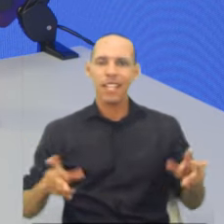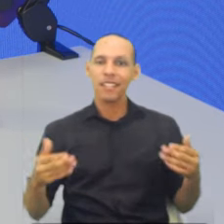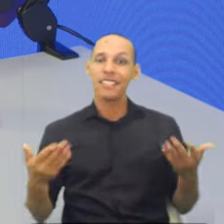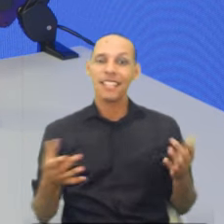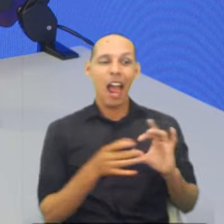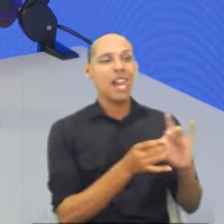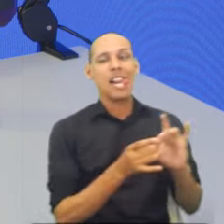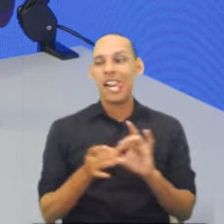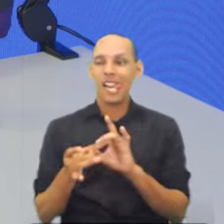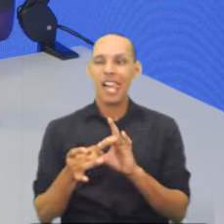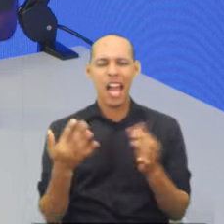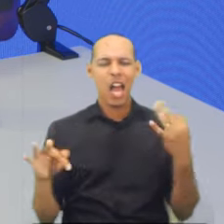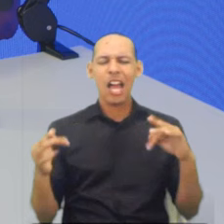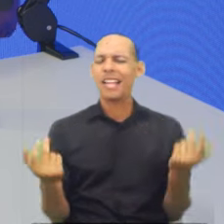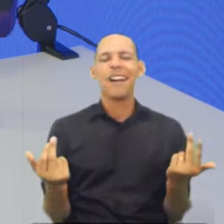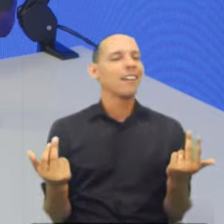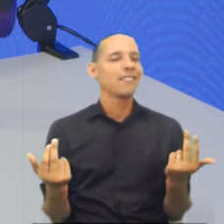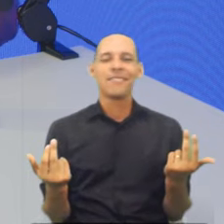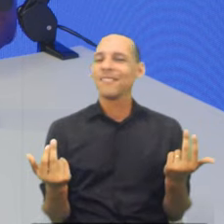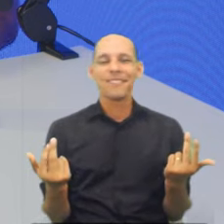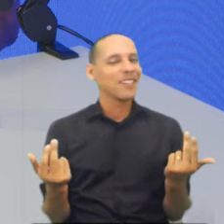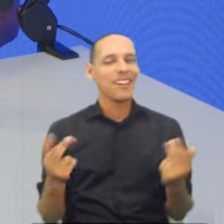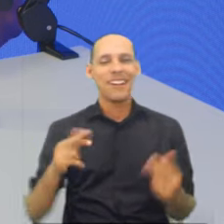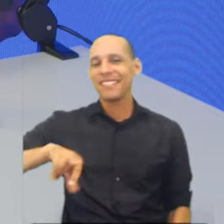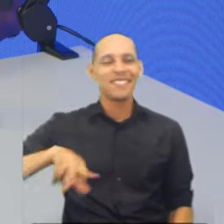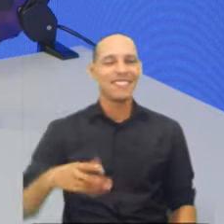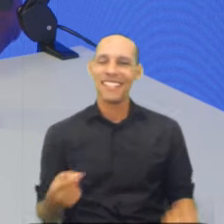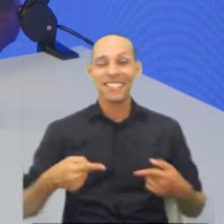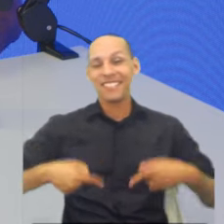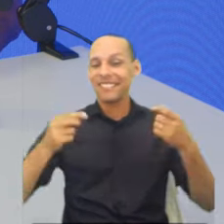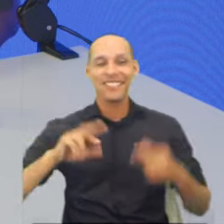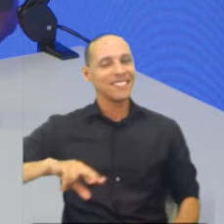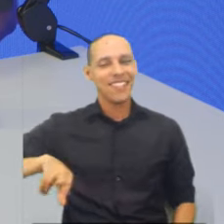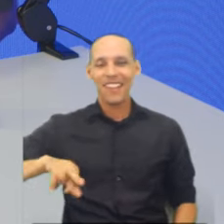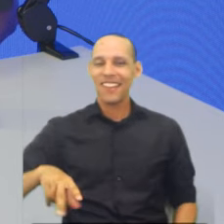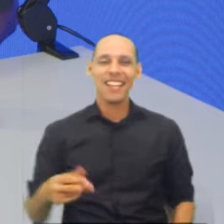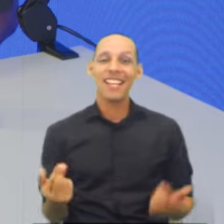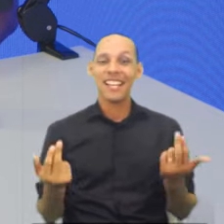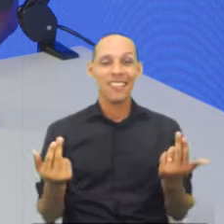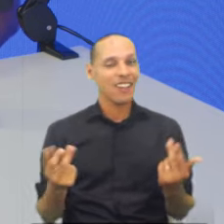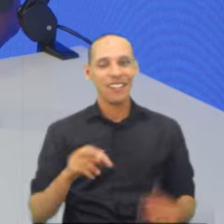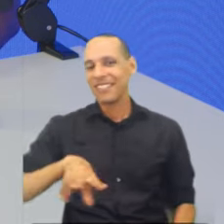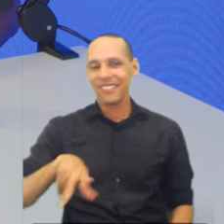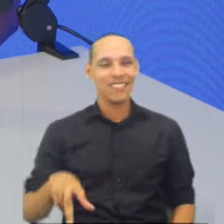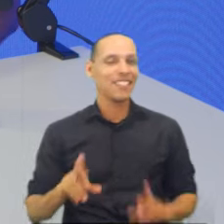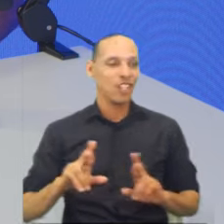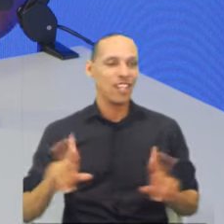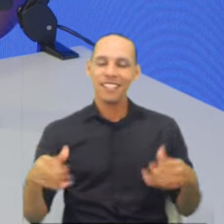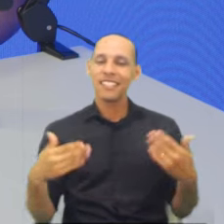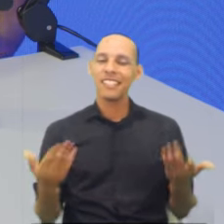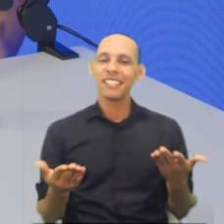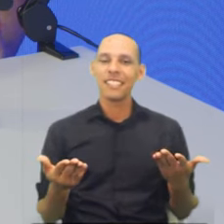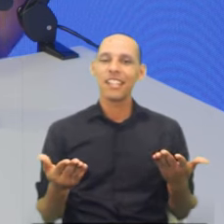aquele lance de se unir pela dor as dores não são as mesmas os desafios não são os mesmos né então tem